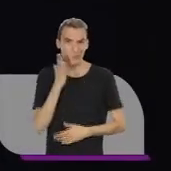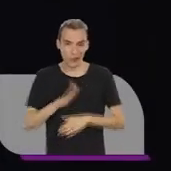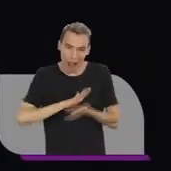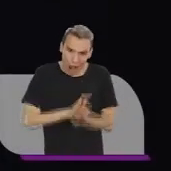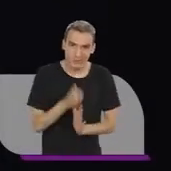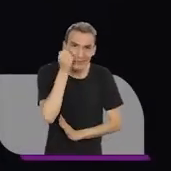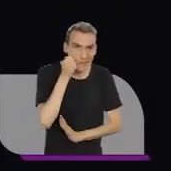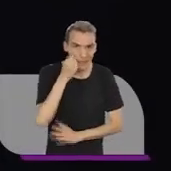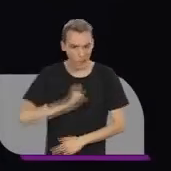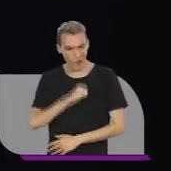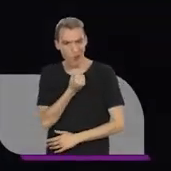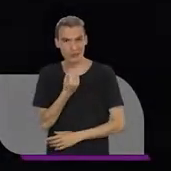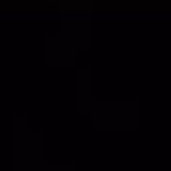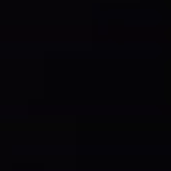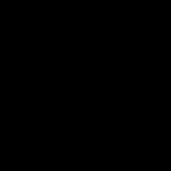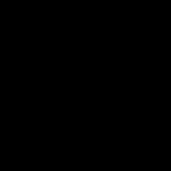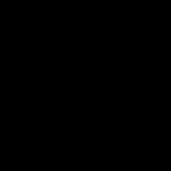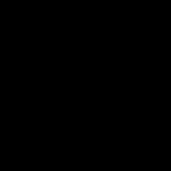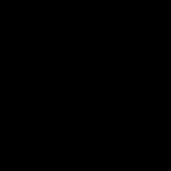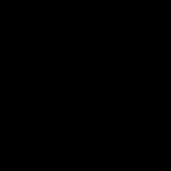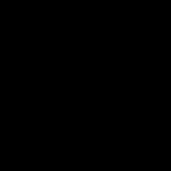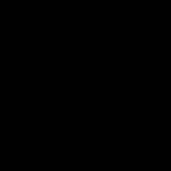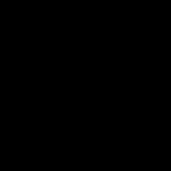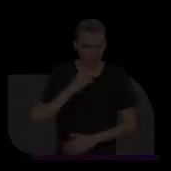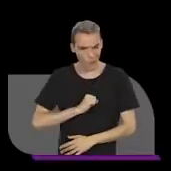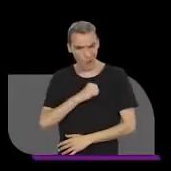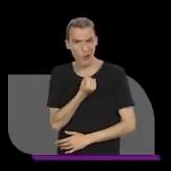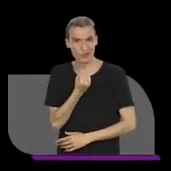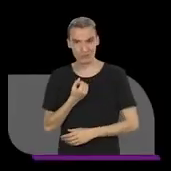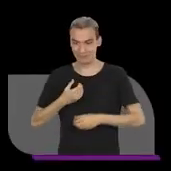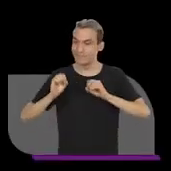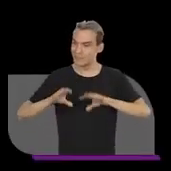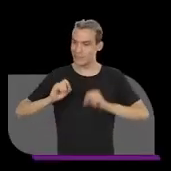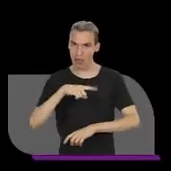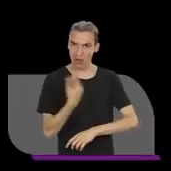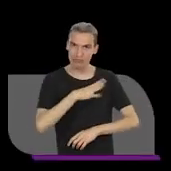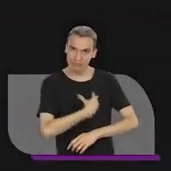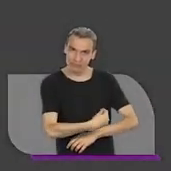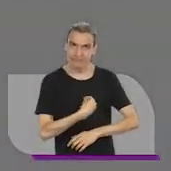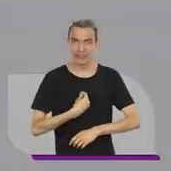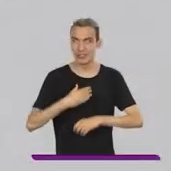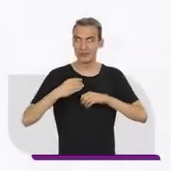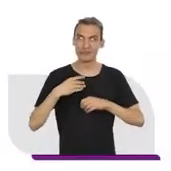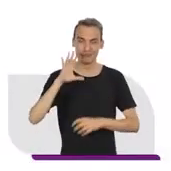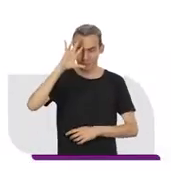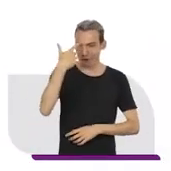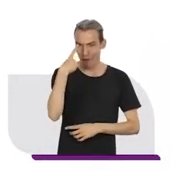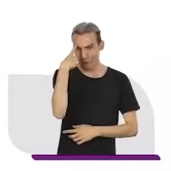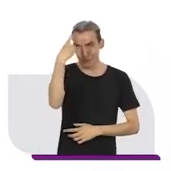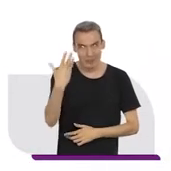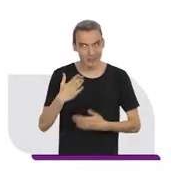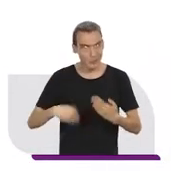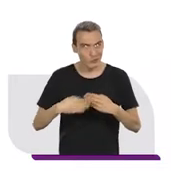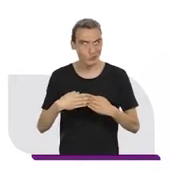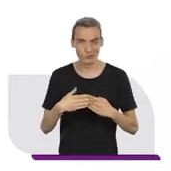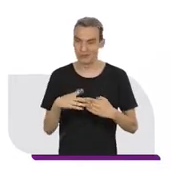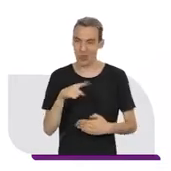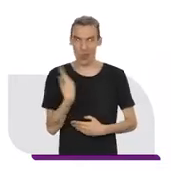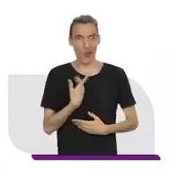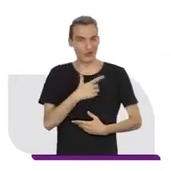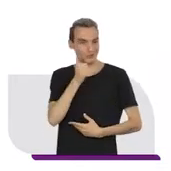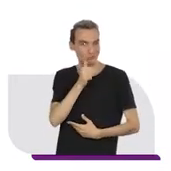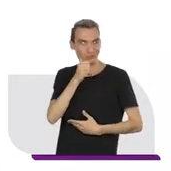machismo, o racismo e o ódio. Nós, mulheres, não vamos mais aceitar que ensine os nossos filhos a resolver tudo